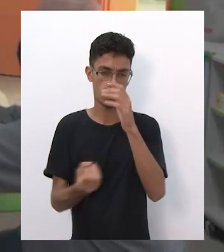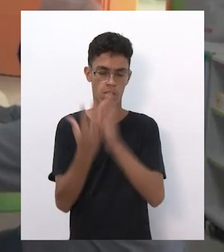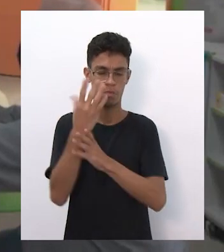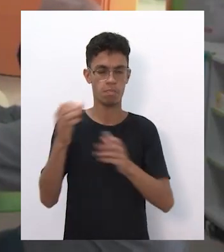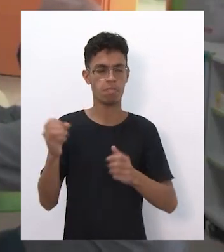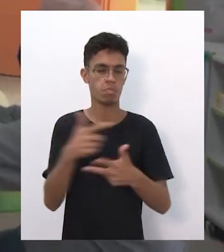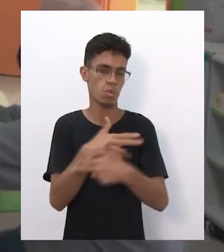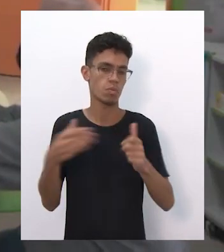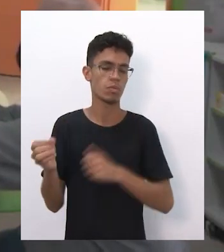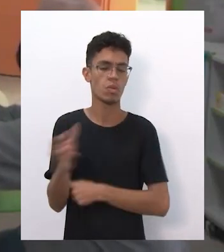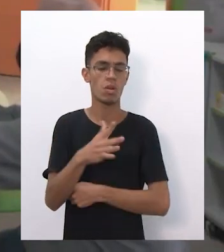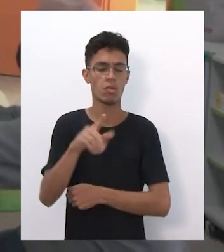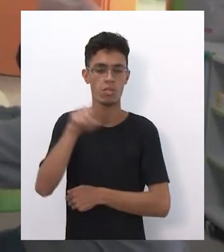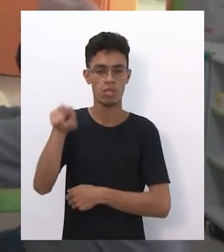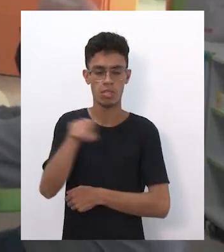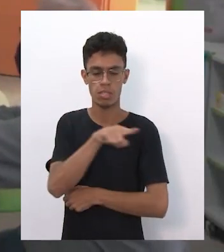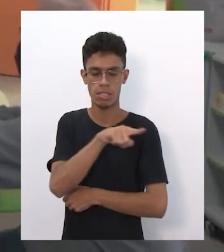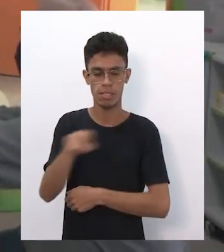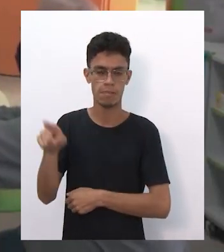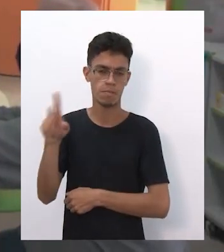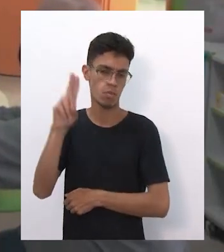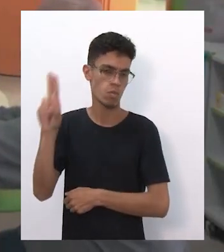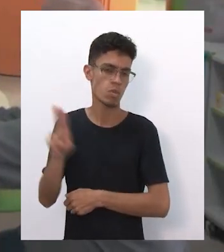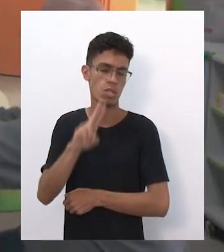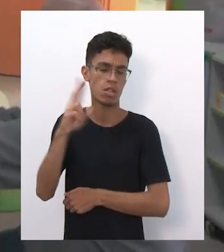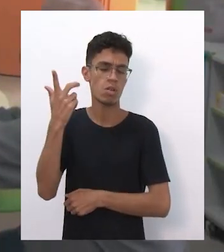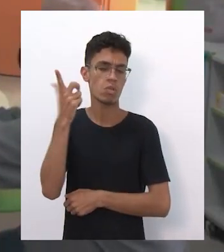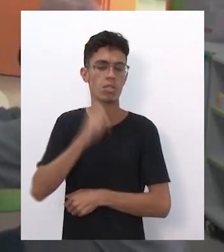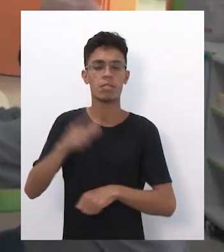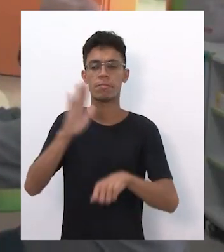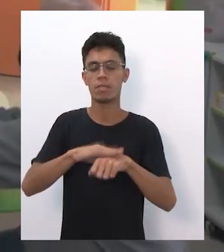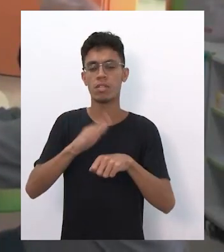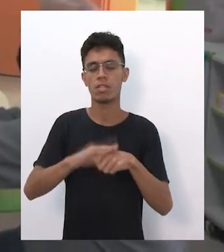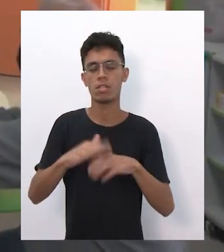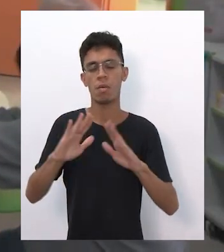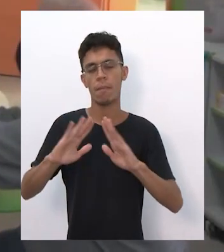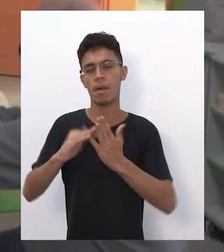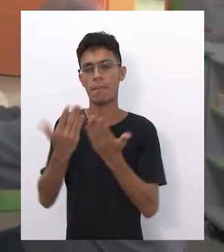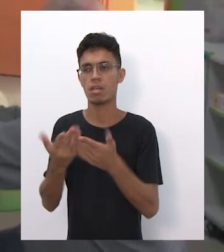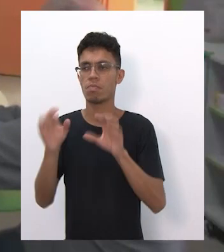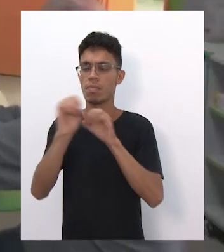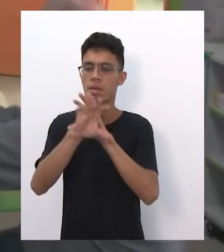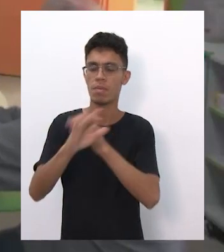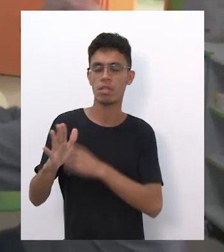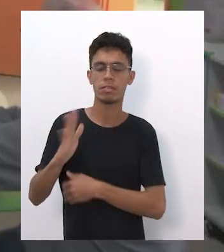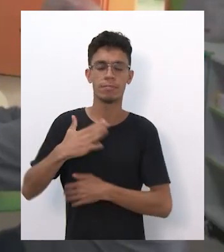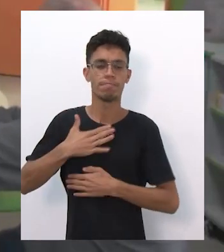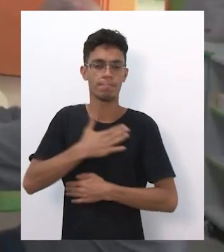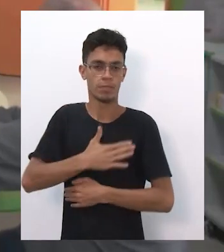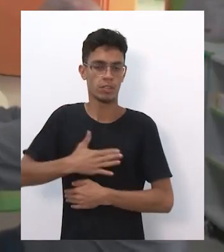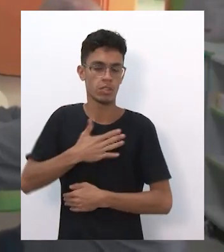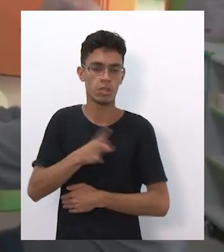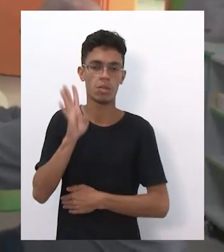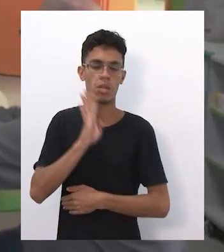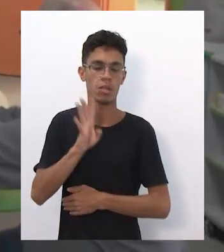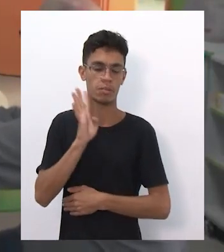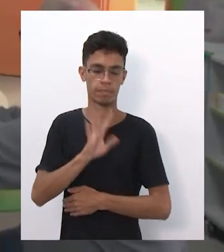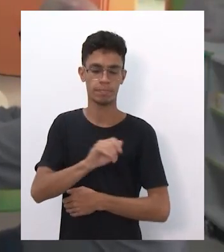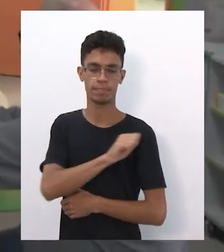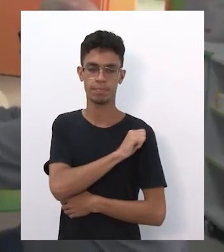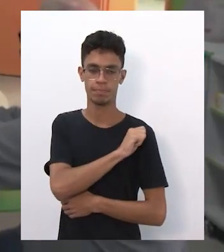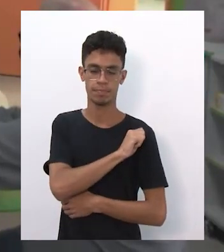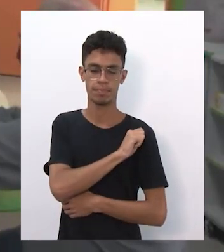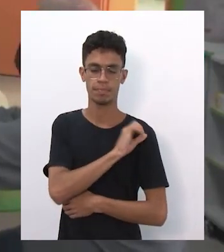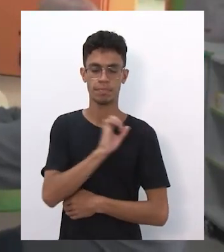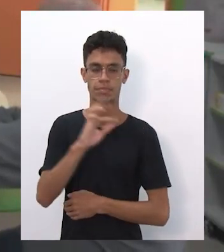para fazer baixo custo e uma aula legal, agradável, prazerosa para o aluno. Tudo